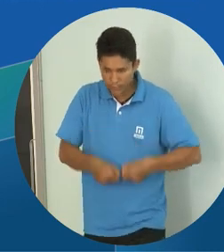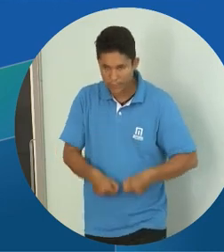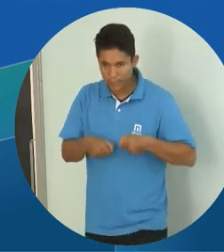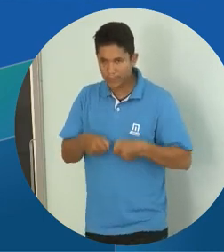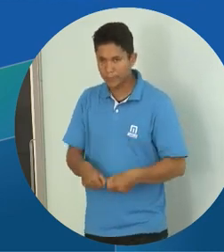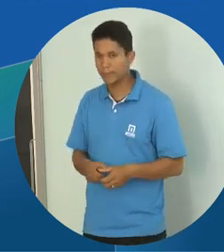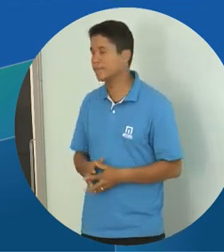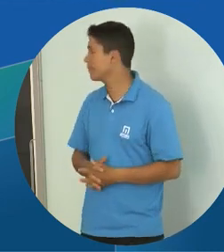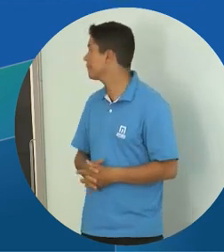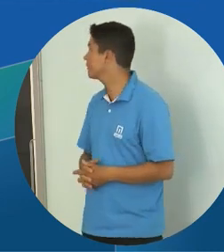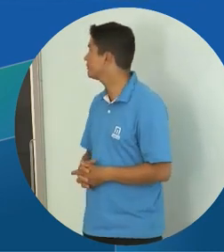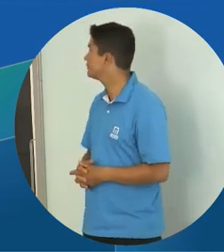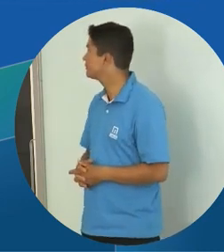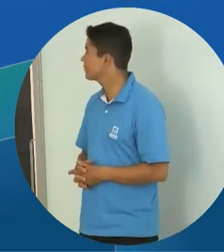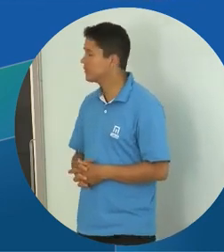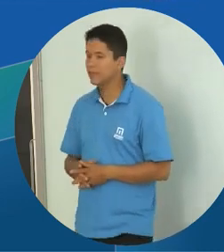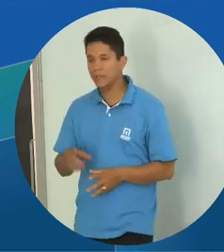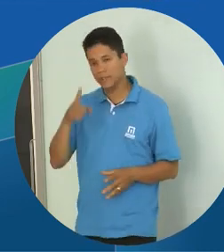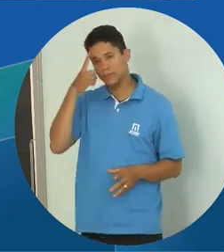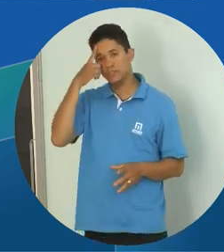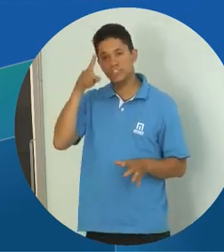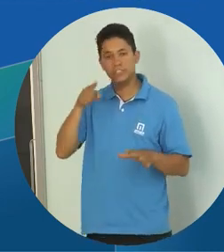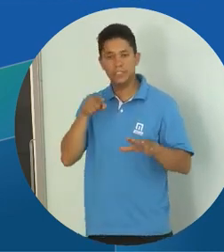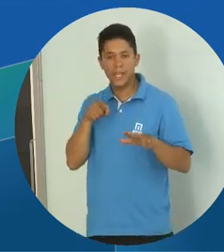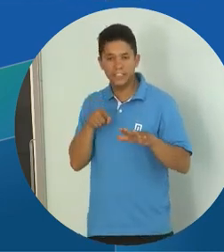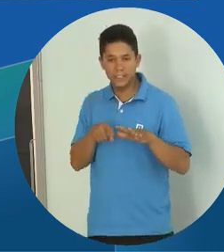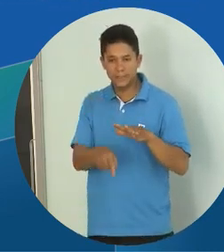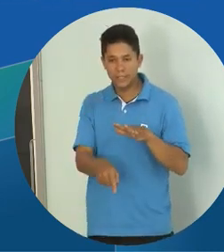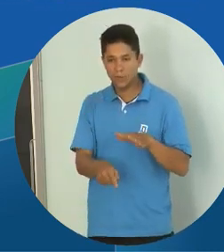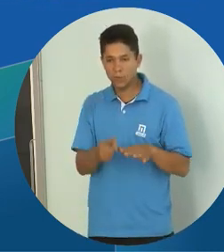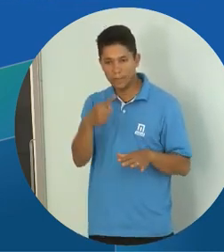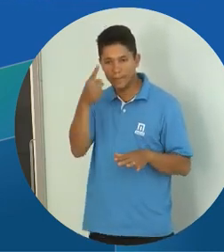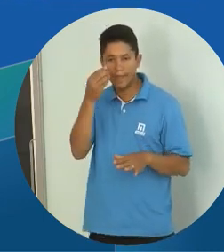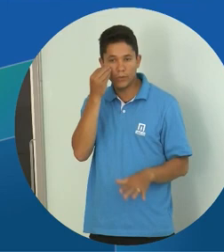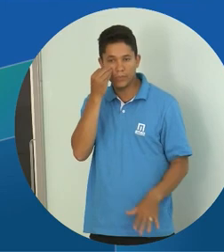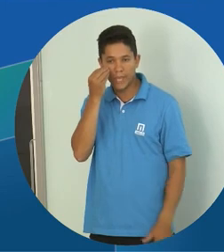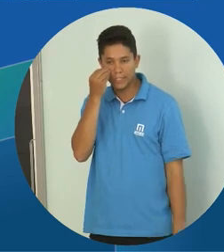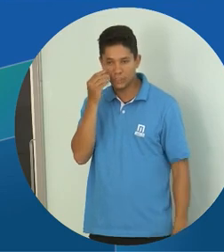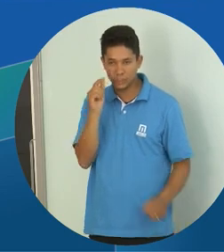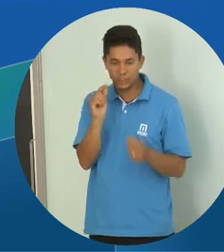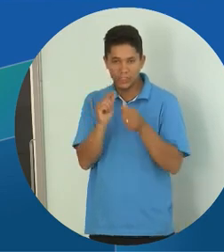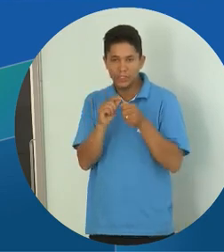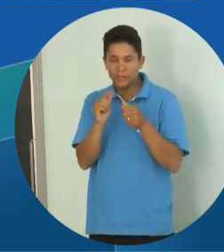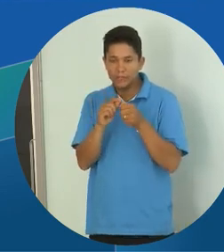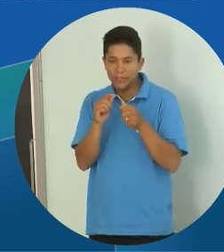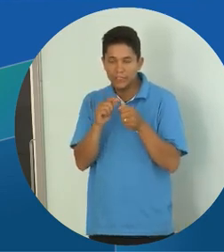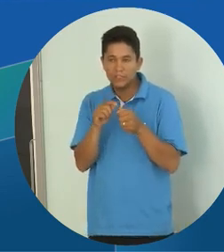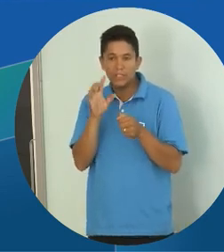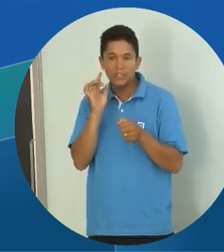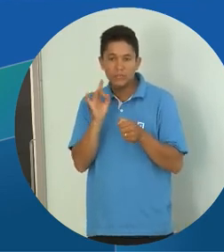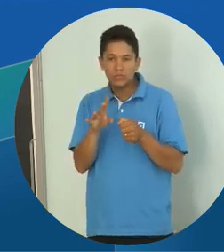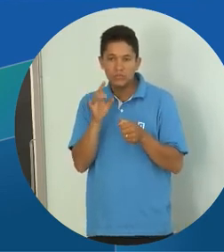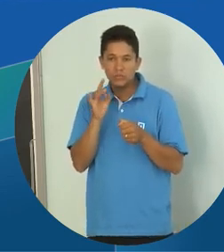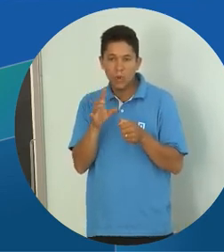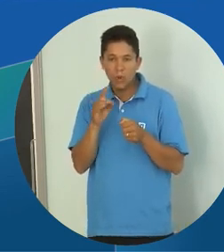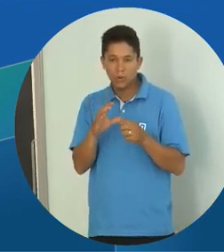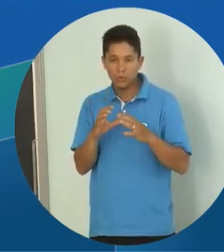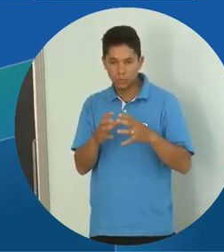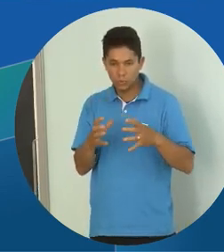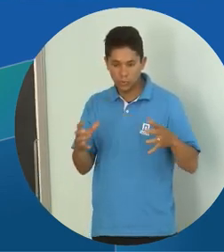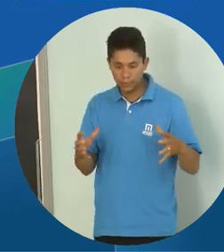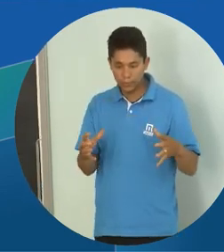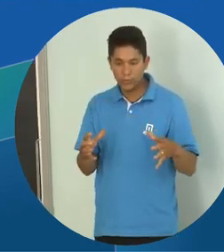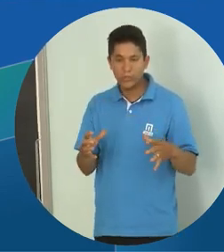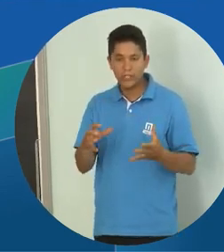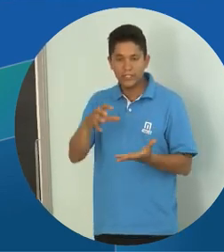Bom, esse daqui é o dia da injeção do nosso primeiro teste. Como vocês podem ver, o teste foi feito somente num tubo central. A gente